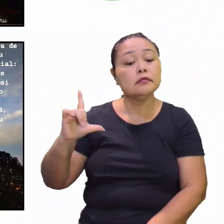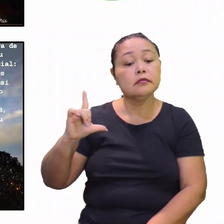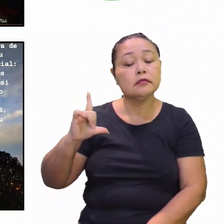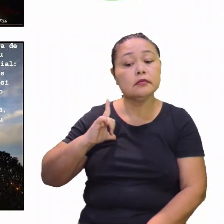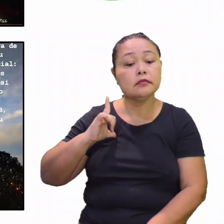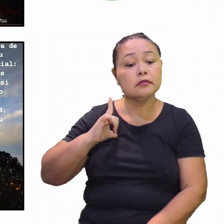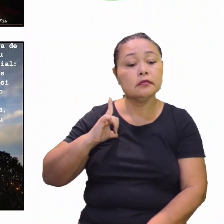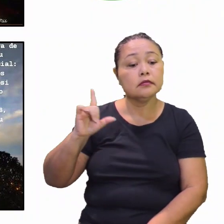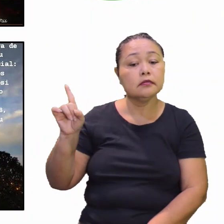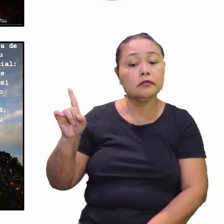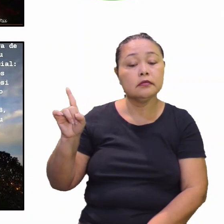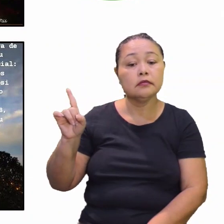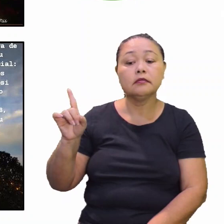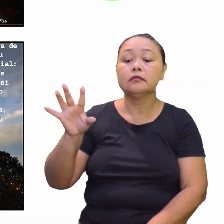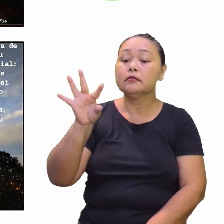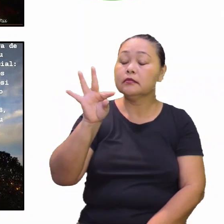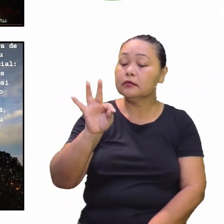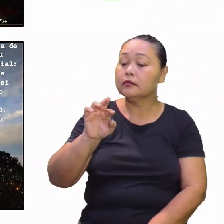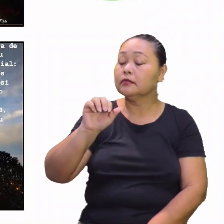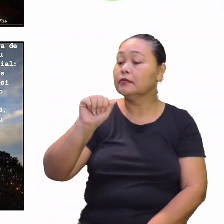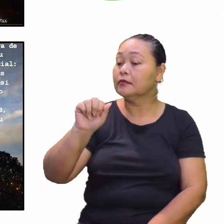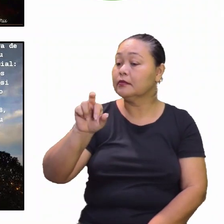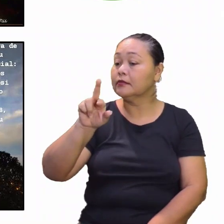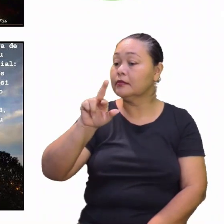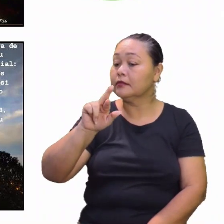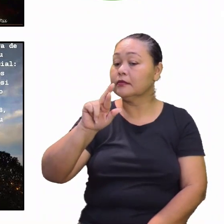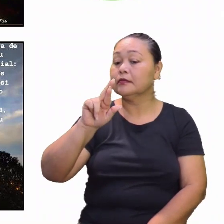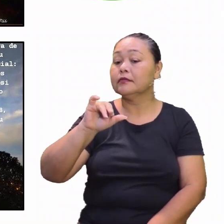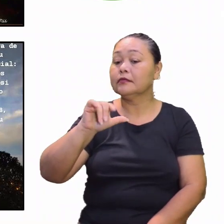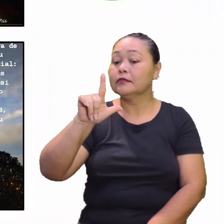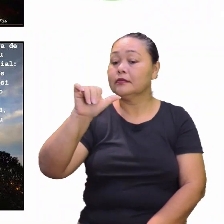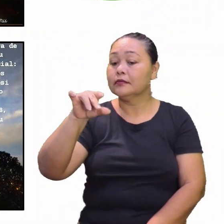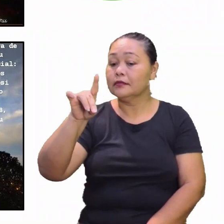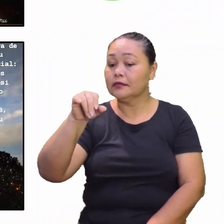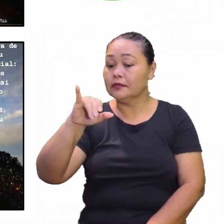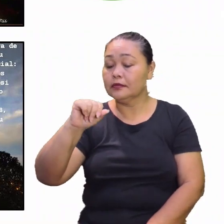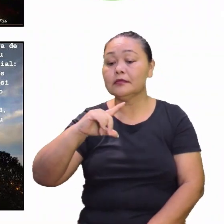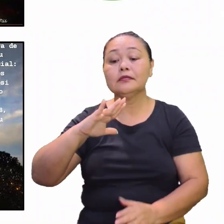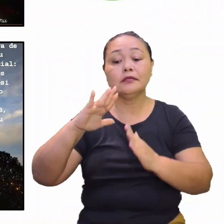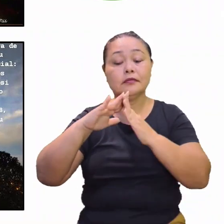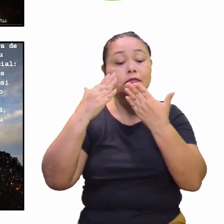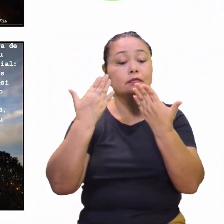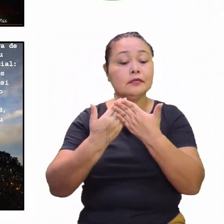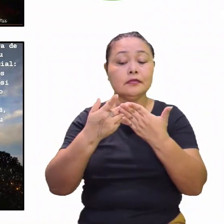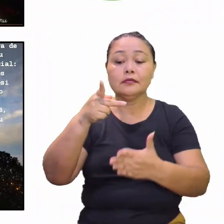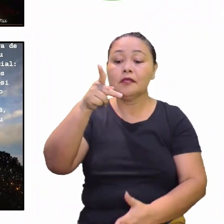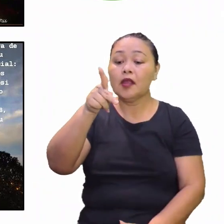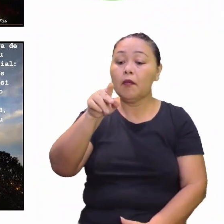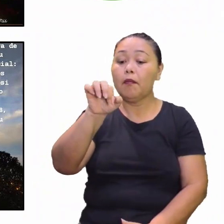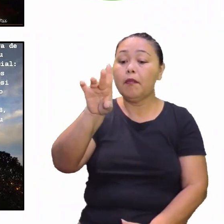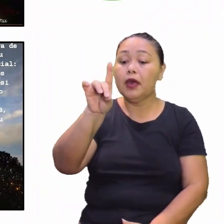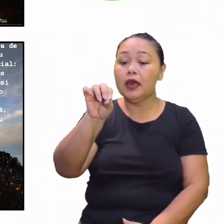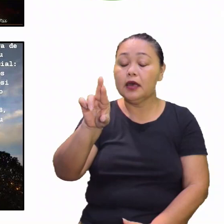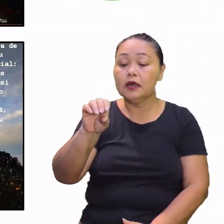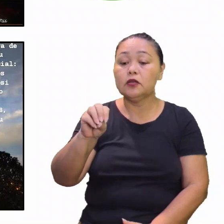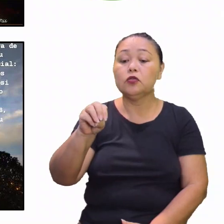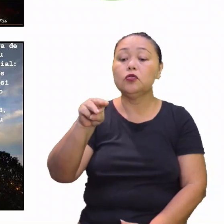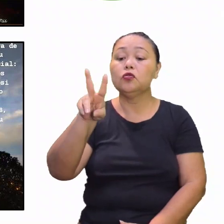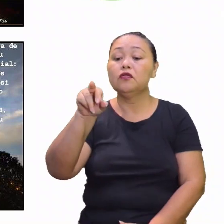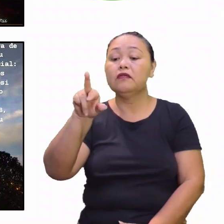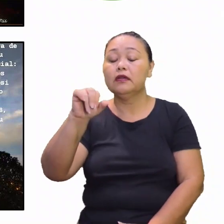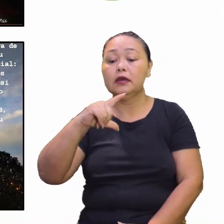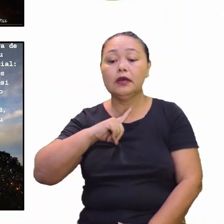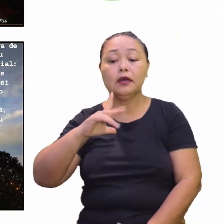Aí nós temos aqui também, ó, Tarilândia, um abraço para o pessoal de Tarilândia, da Escola Pedro Vieira de Melo,